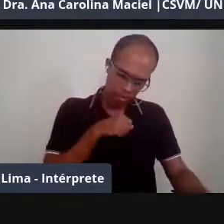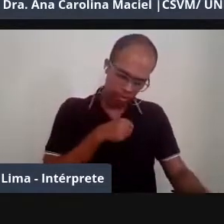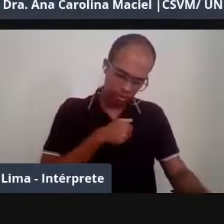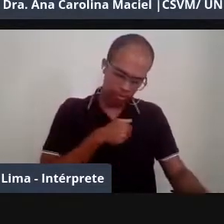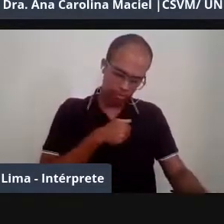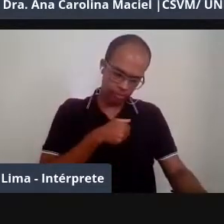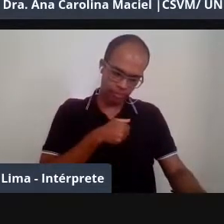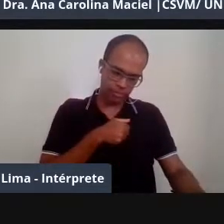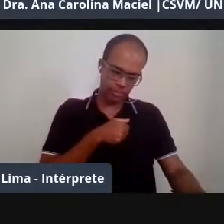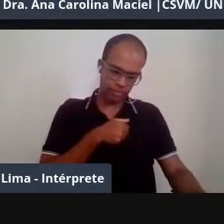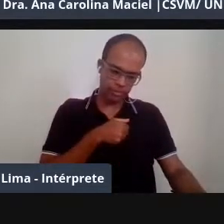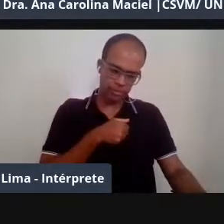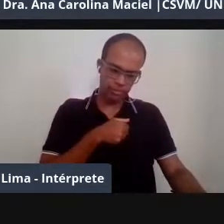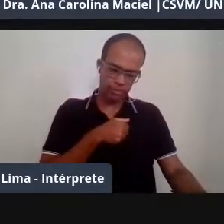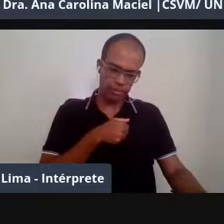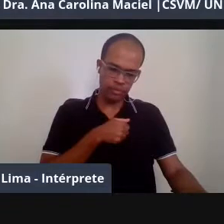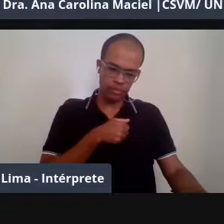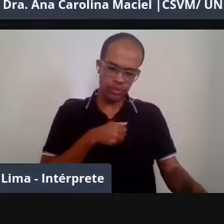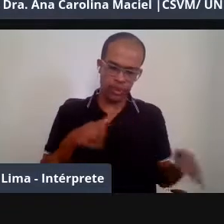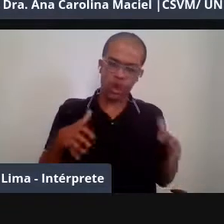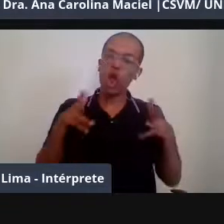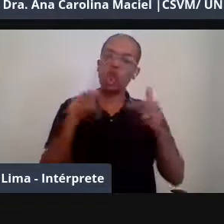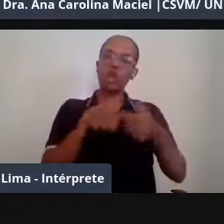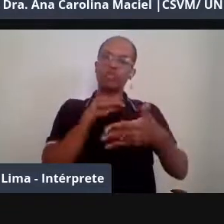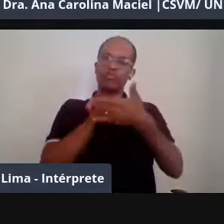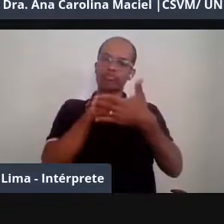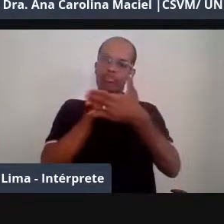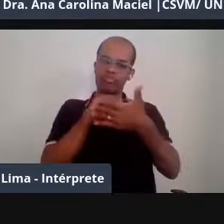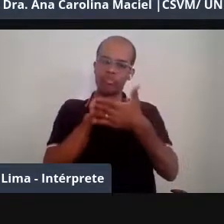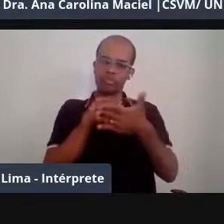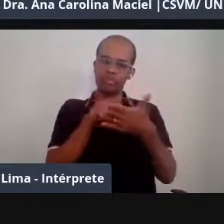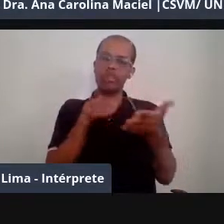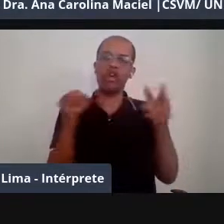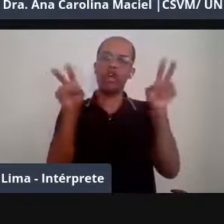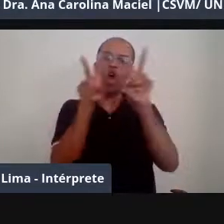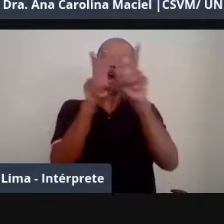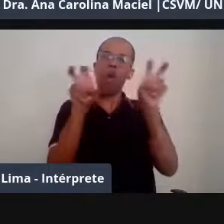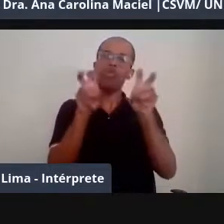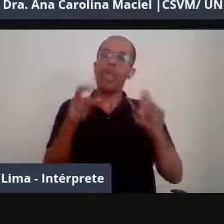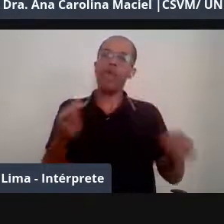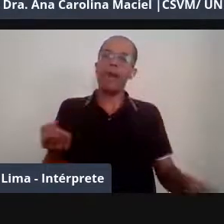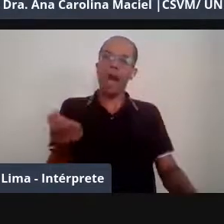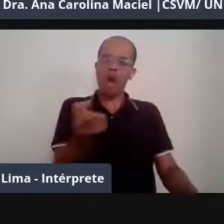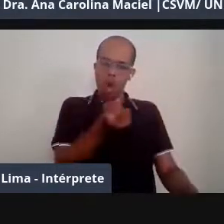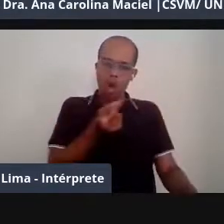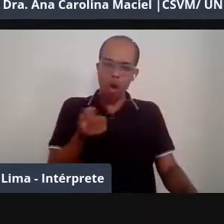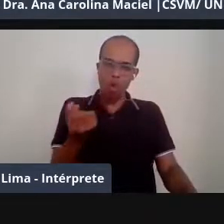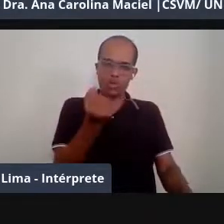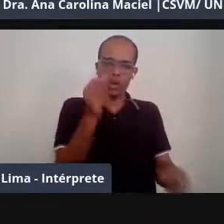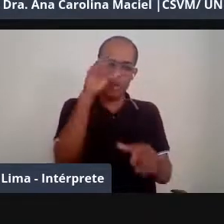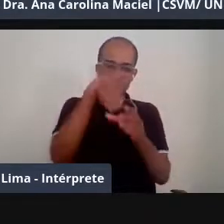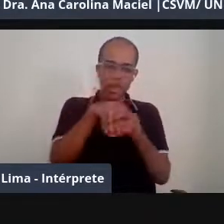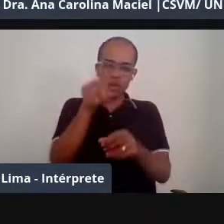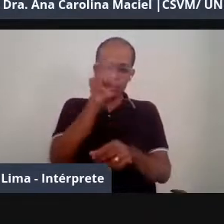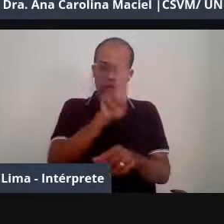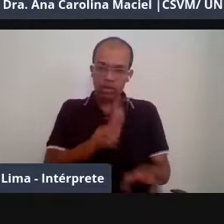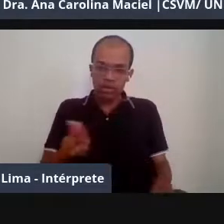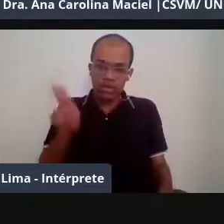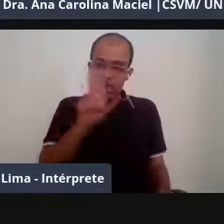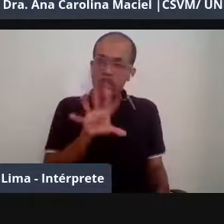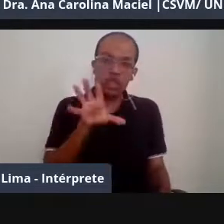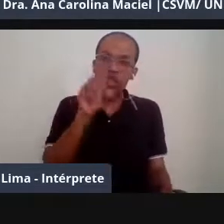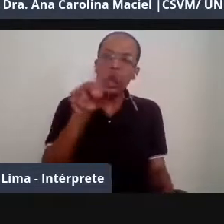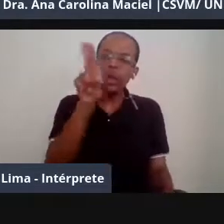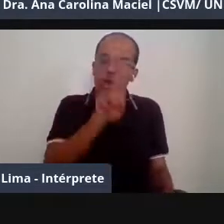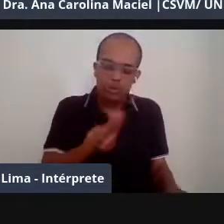dos entraves que nós todos enfrentamos com relação aos orçamentos dentro da universidade, em todas as universidades